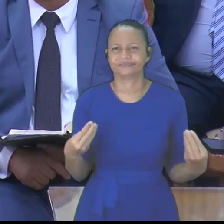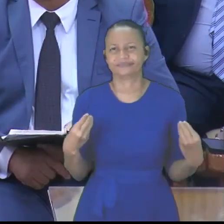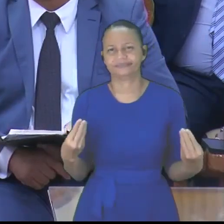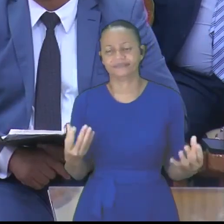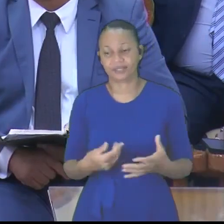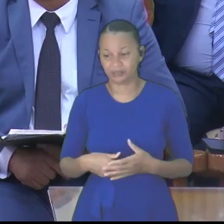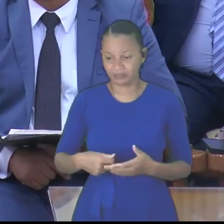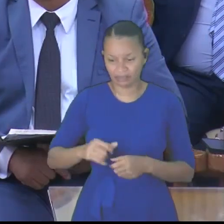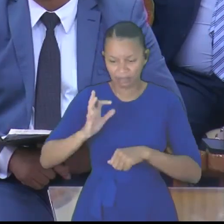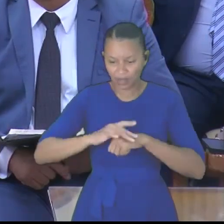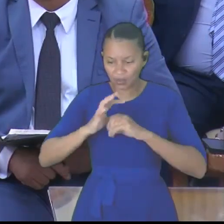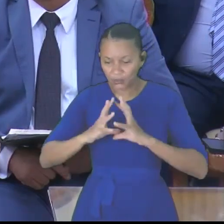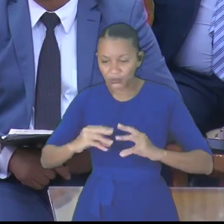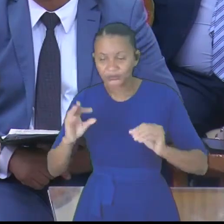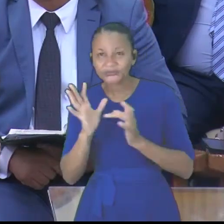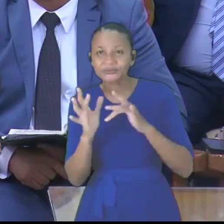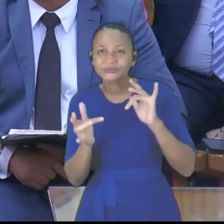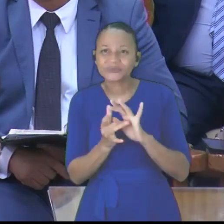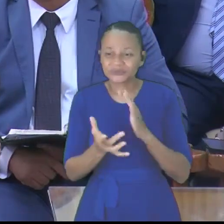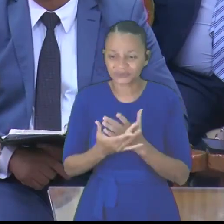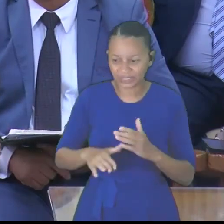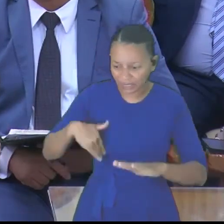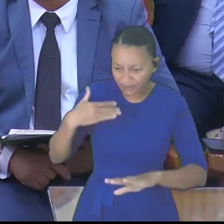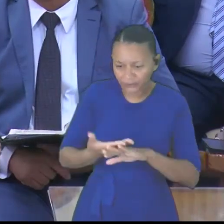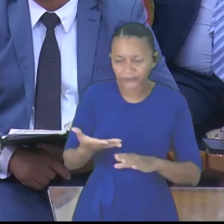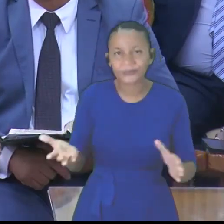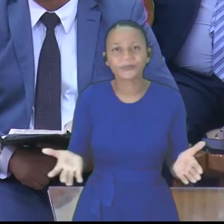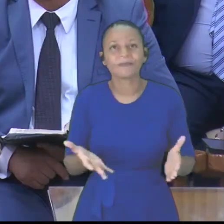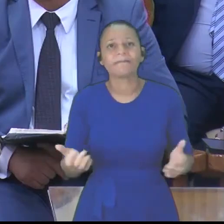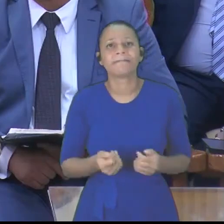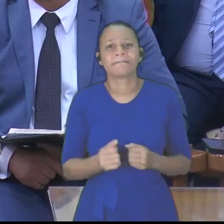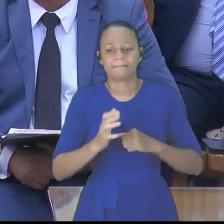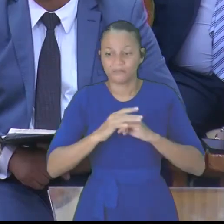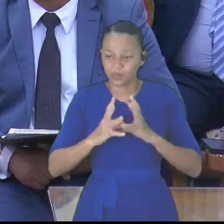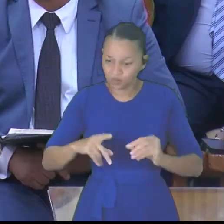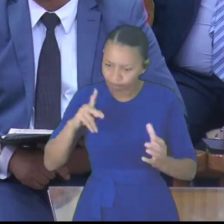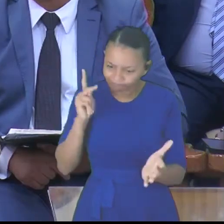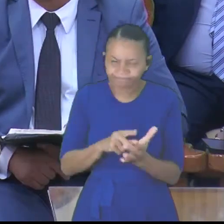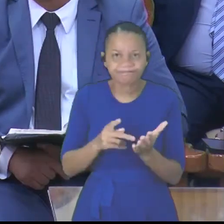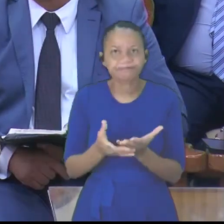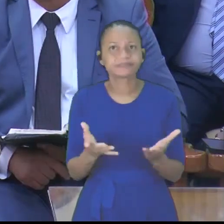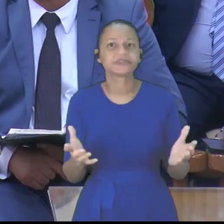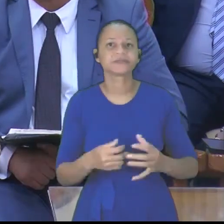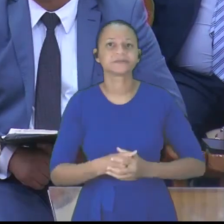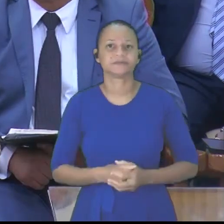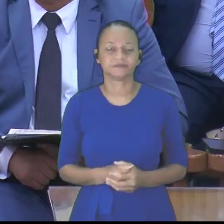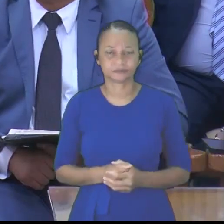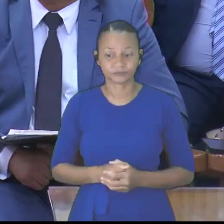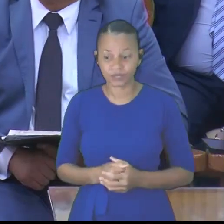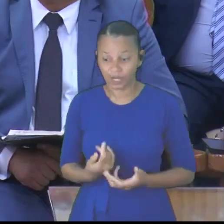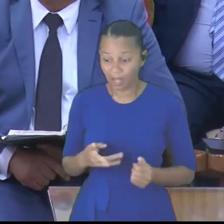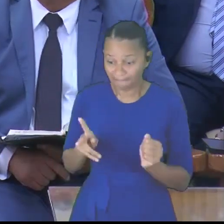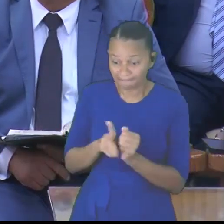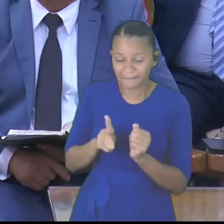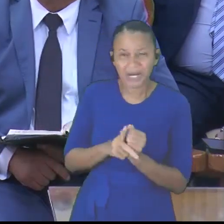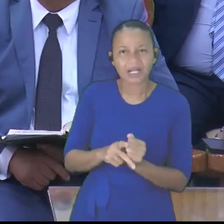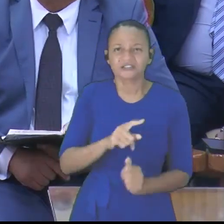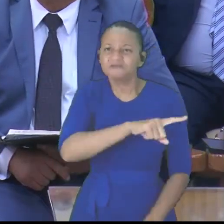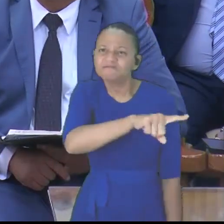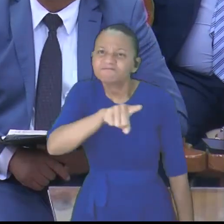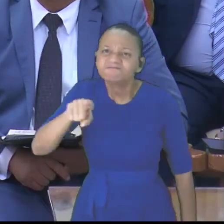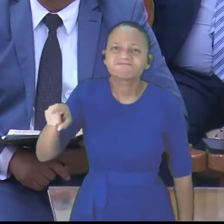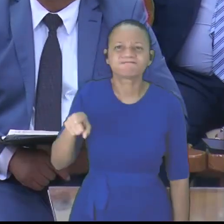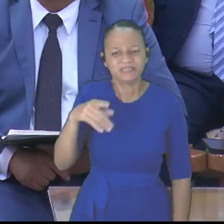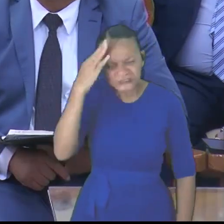tapia. As curas que Jesus fez e as que ele faz hoje são curas reais. Pedro disse: